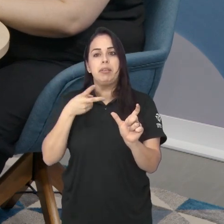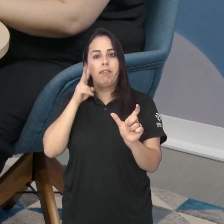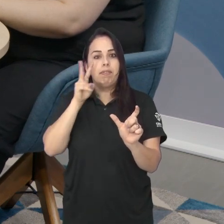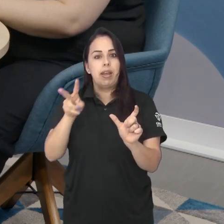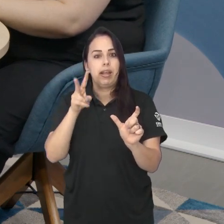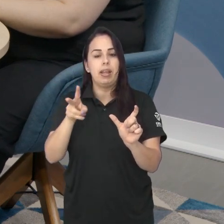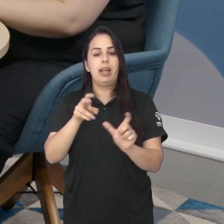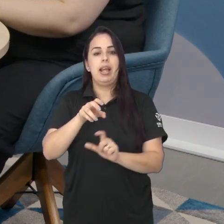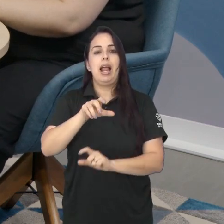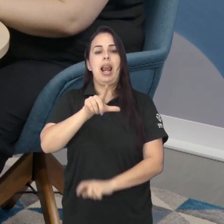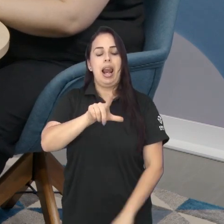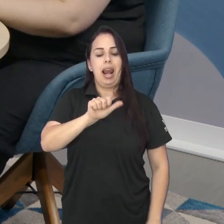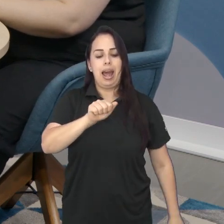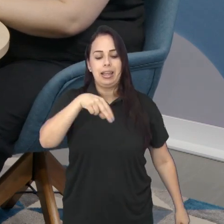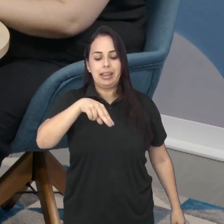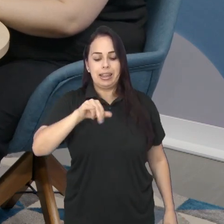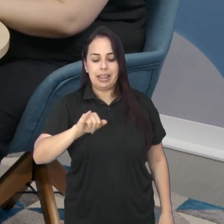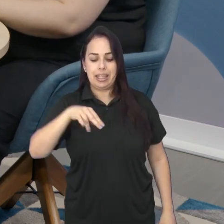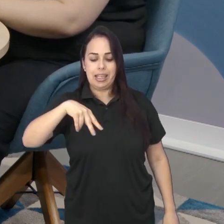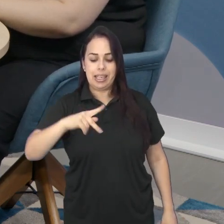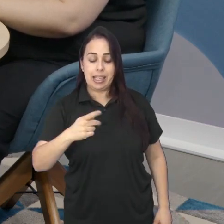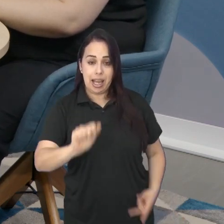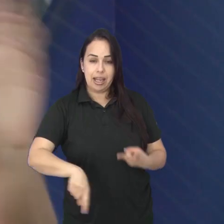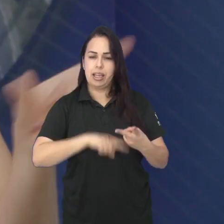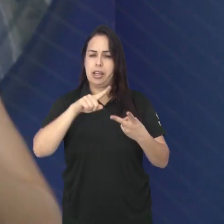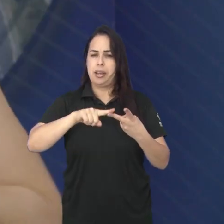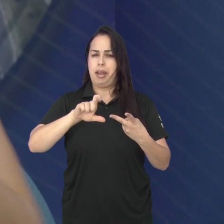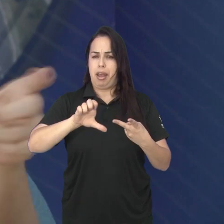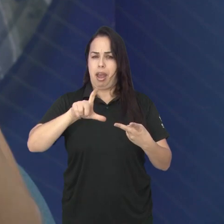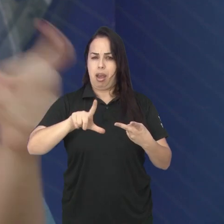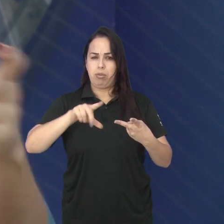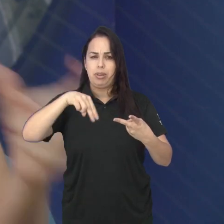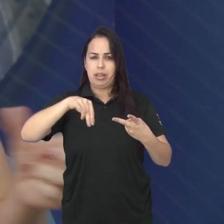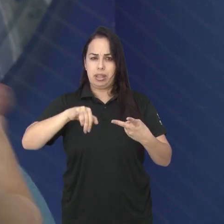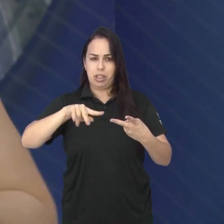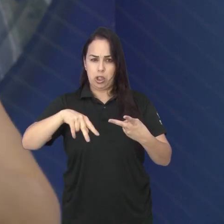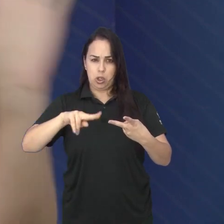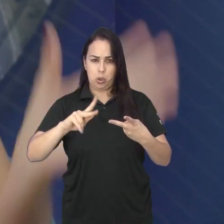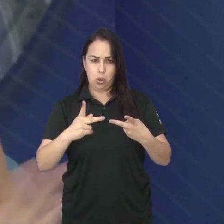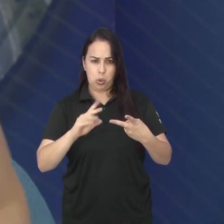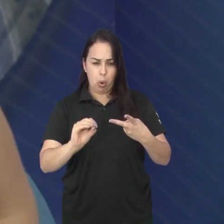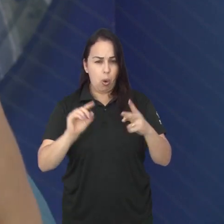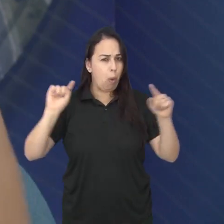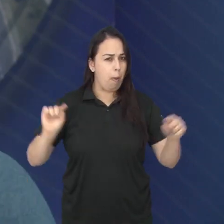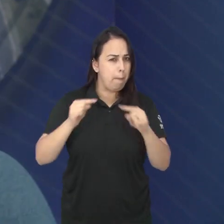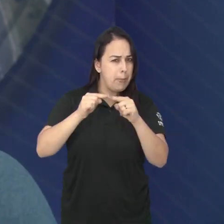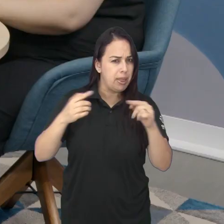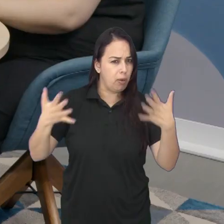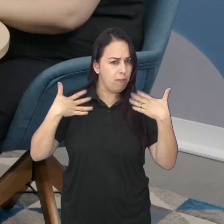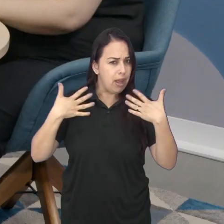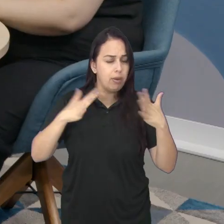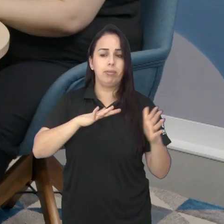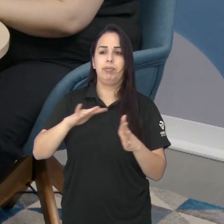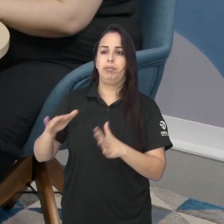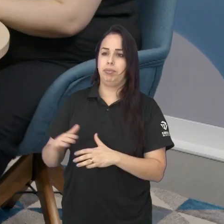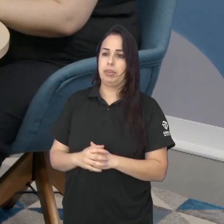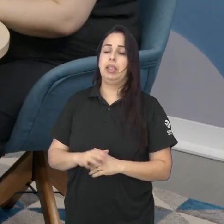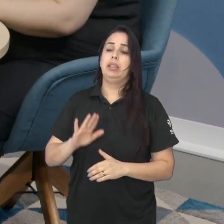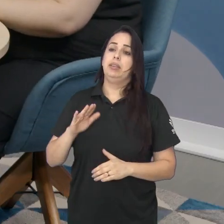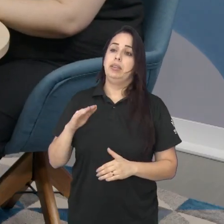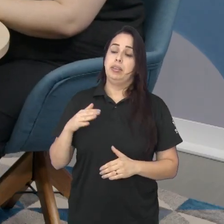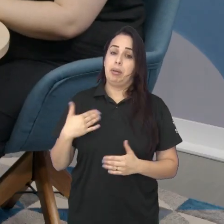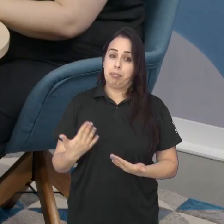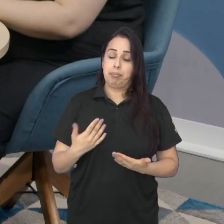anos, Laninha, El Ninho, eles têm relação direta também com esse período de chuvas no verão, não? Então, assim, a priori a